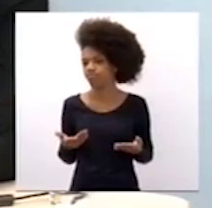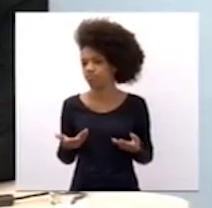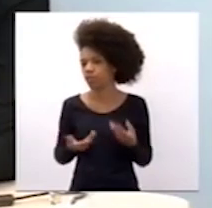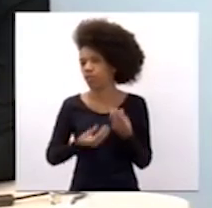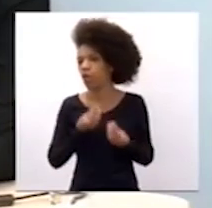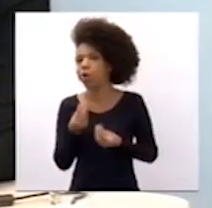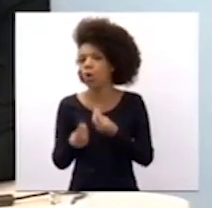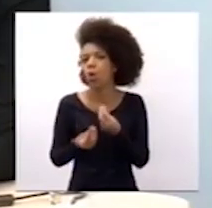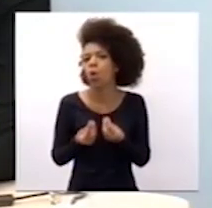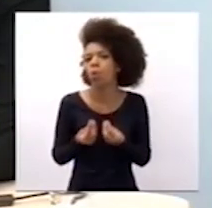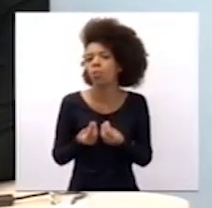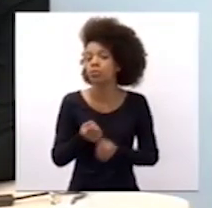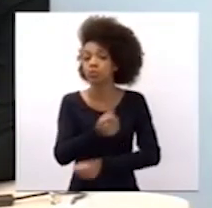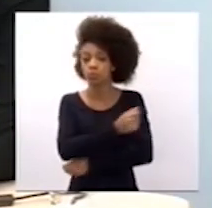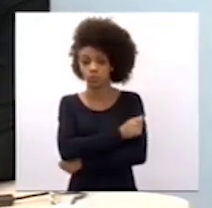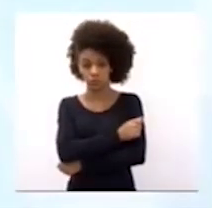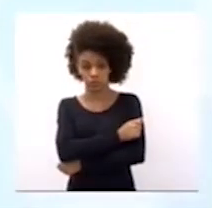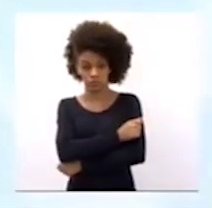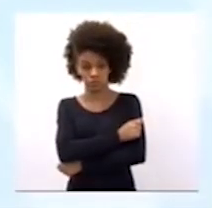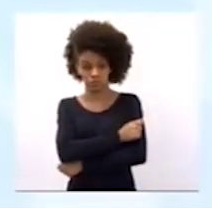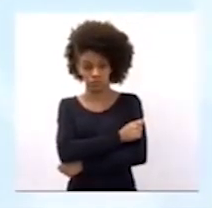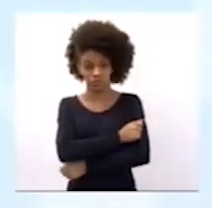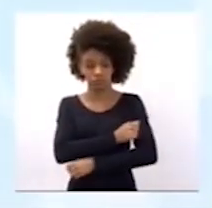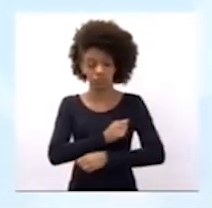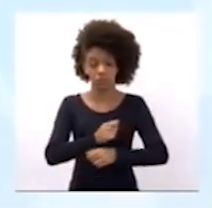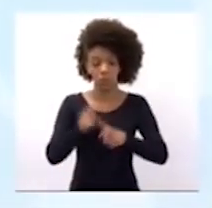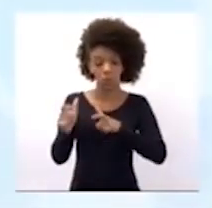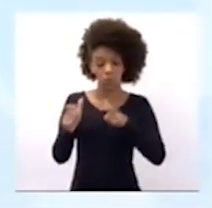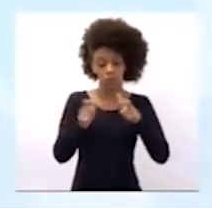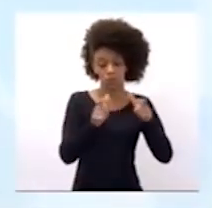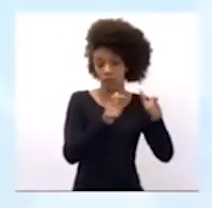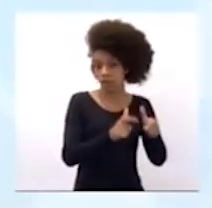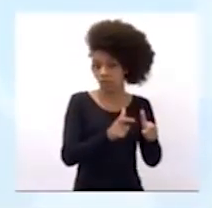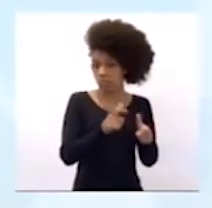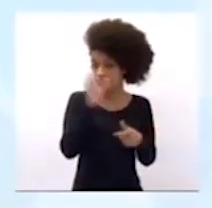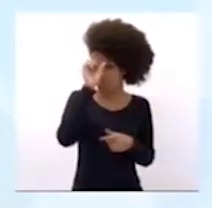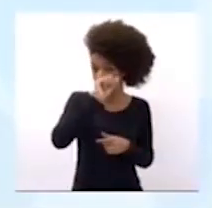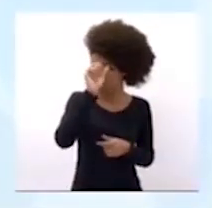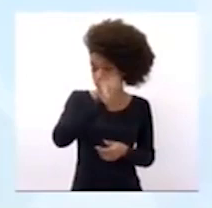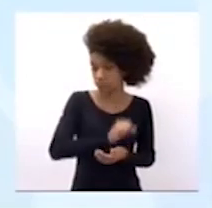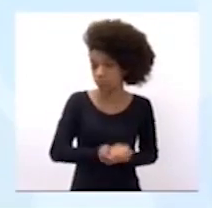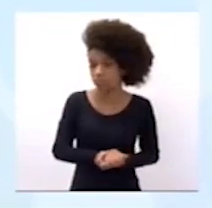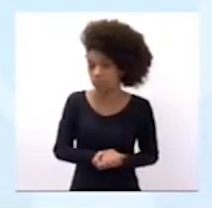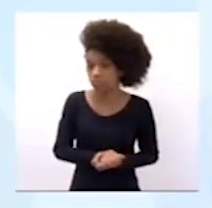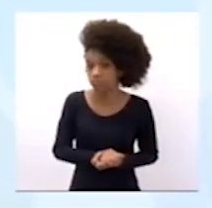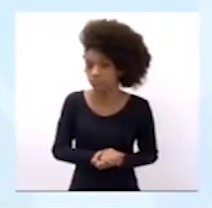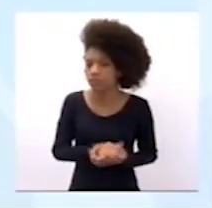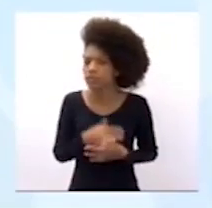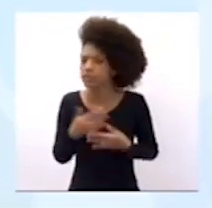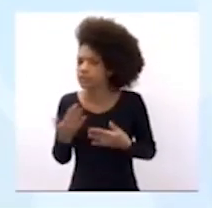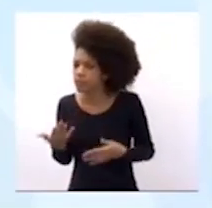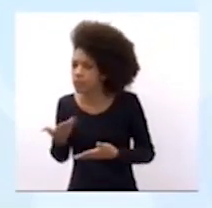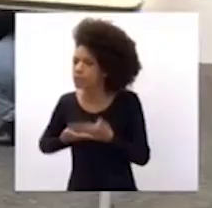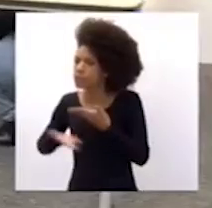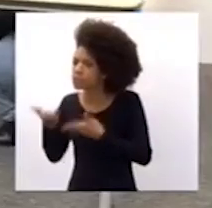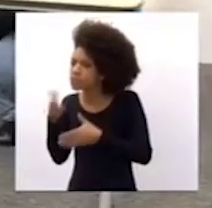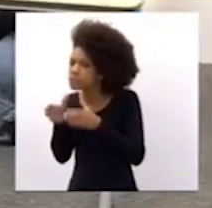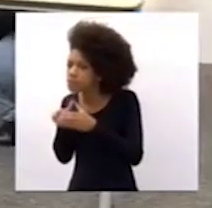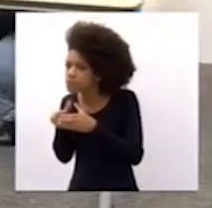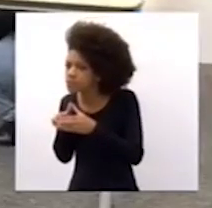Como os estudantes estão dispostos os espaços de aprendizagem? Então, a gente dá para a